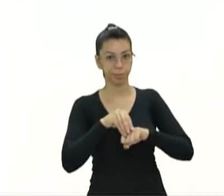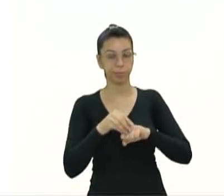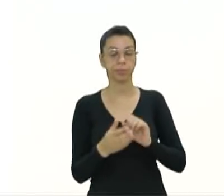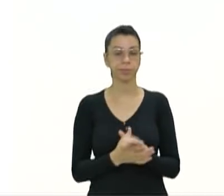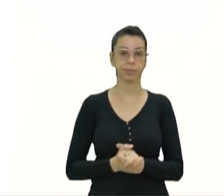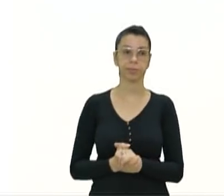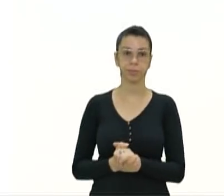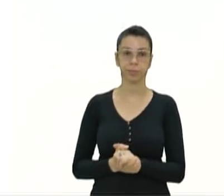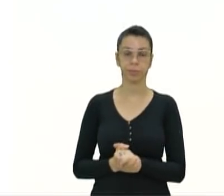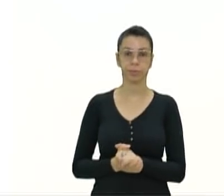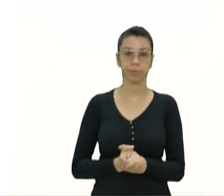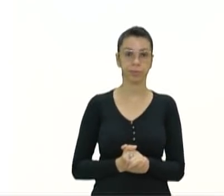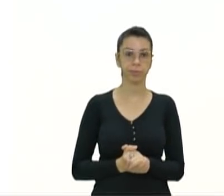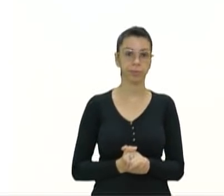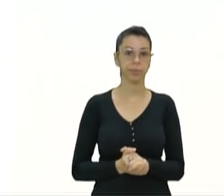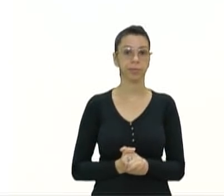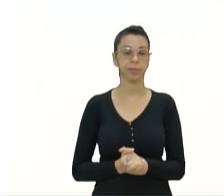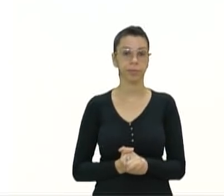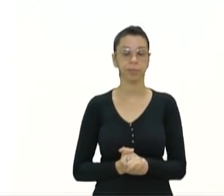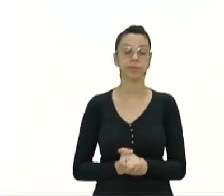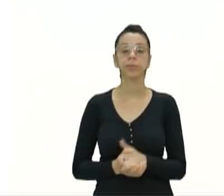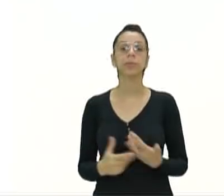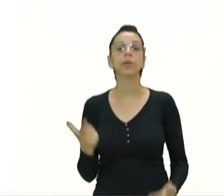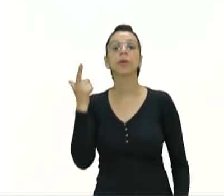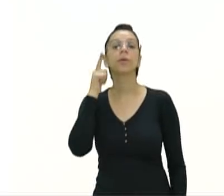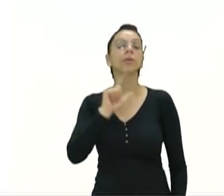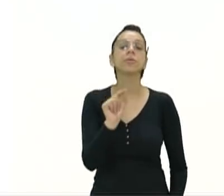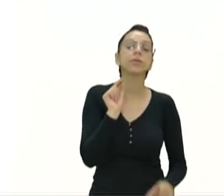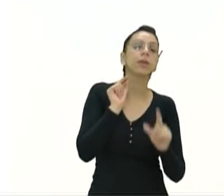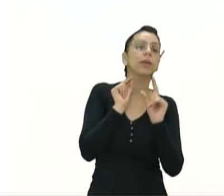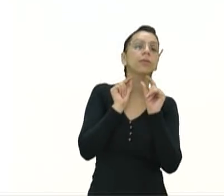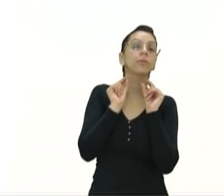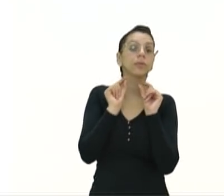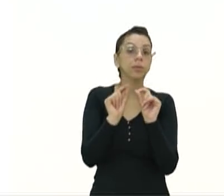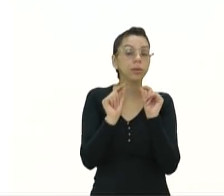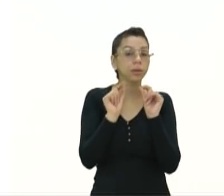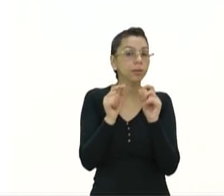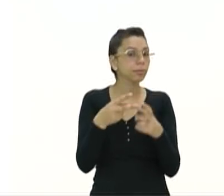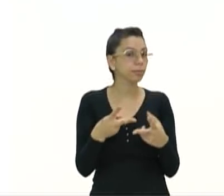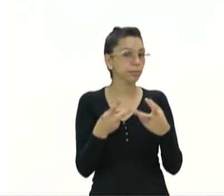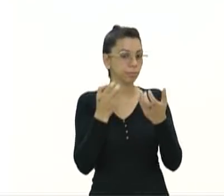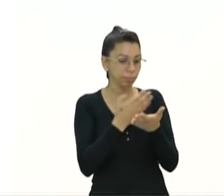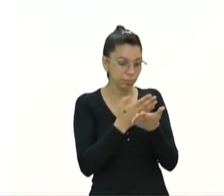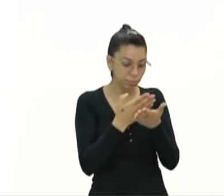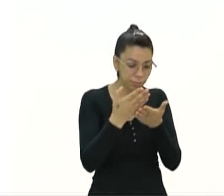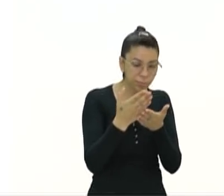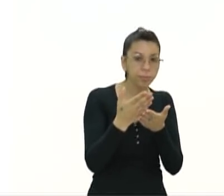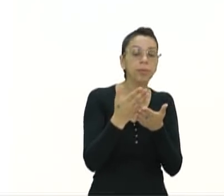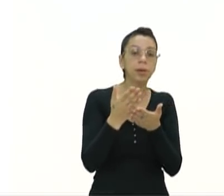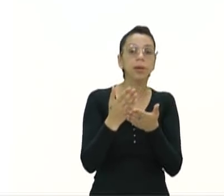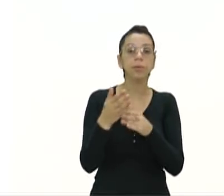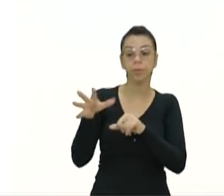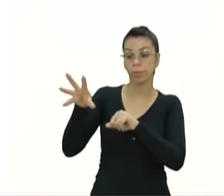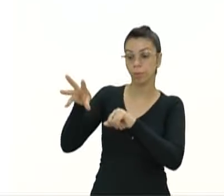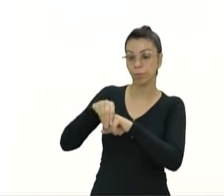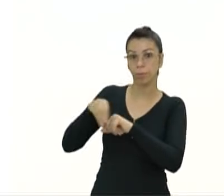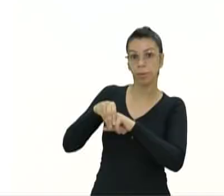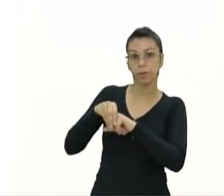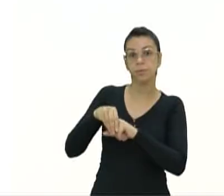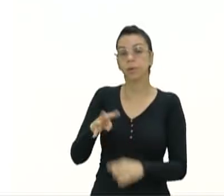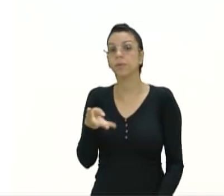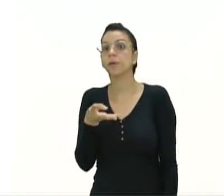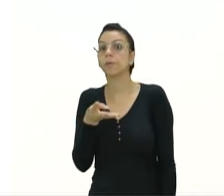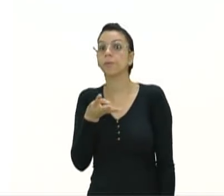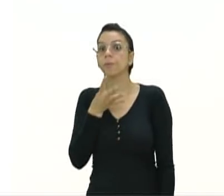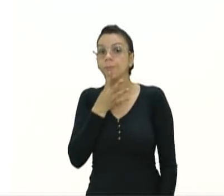Então, uma das coisas que a gente consegue constatar logo de início é o ato do conhecer. Naquele momento